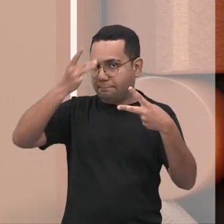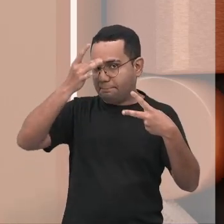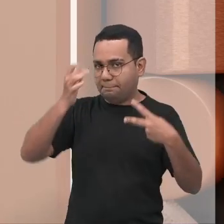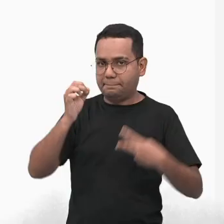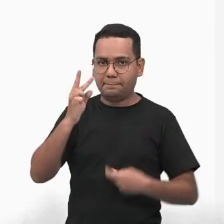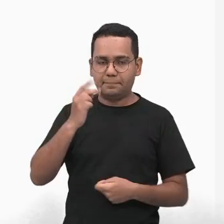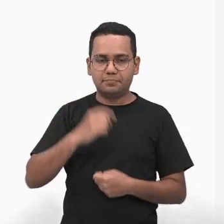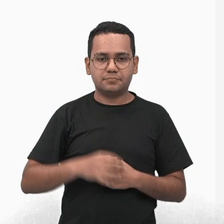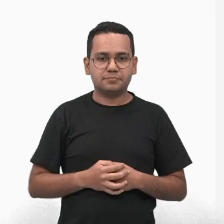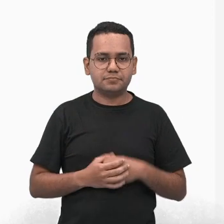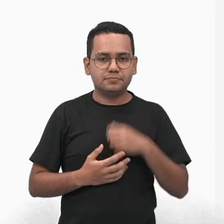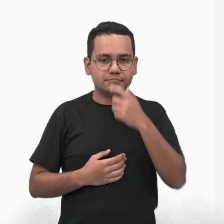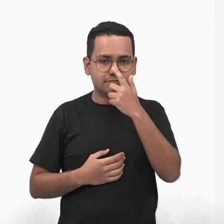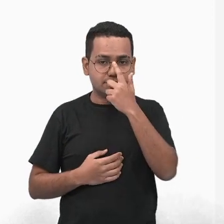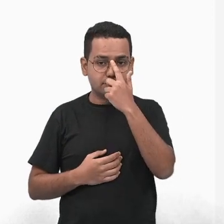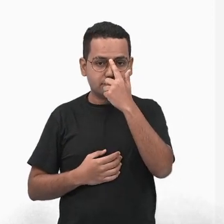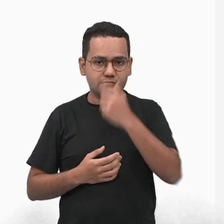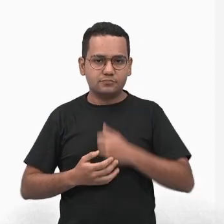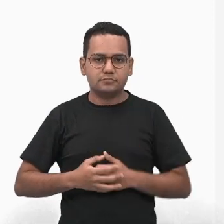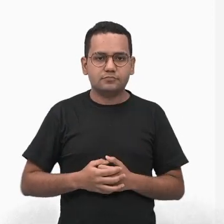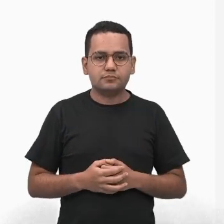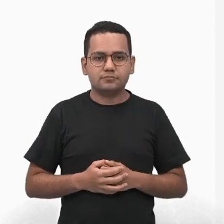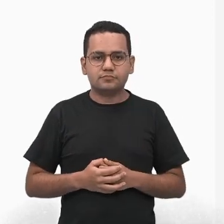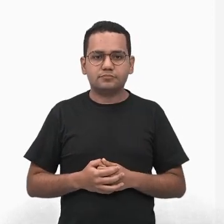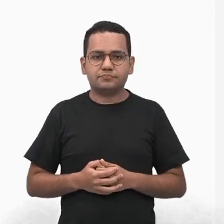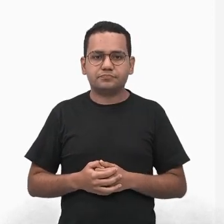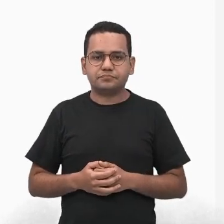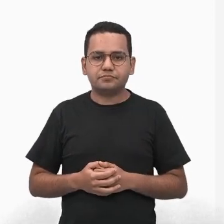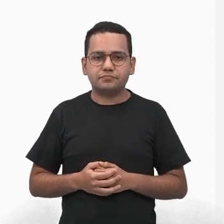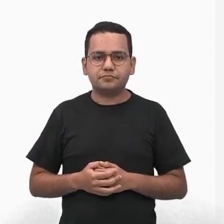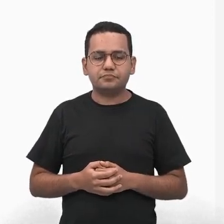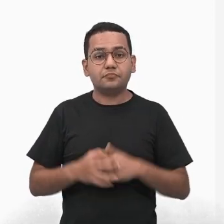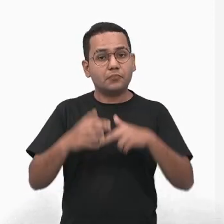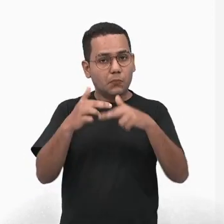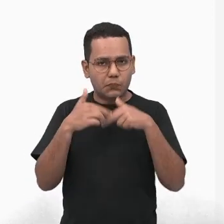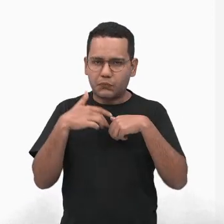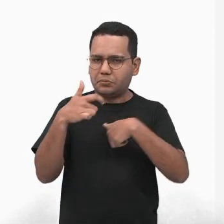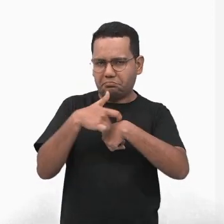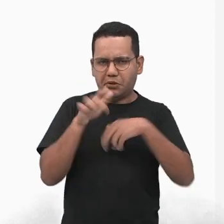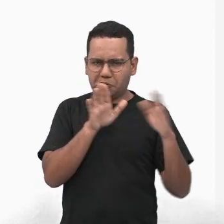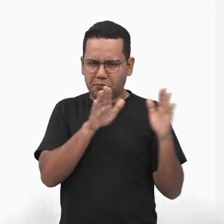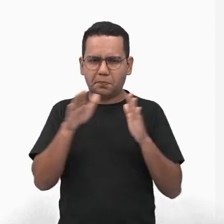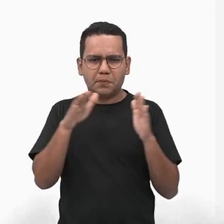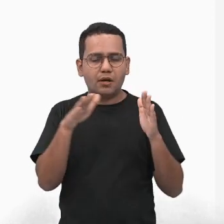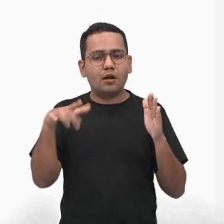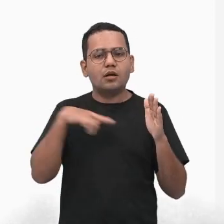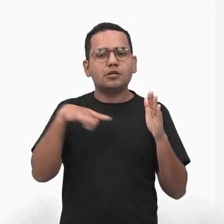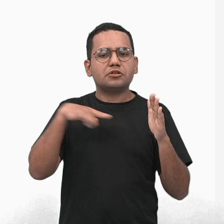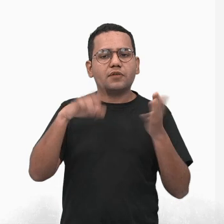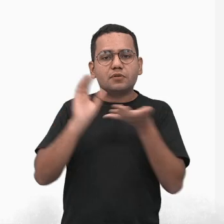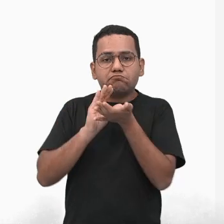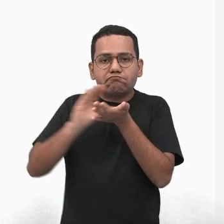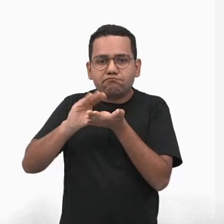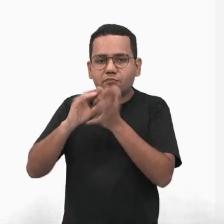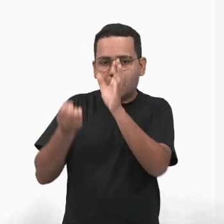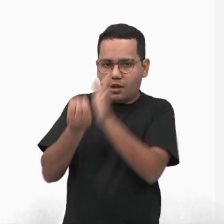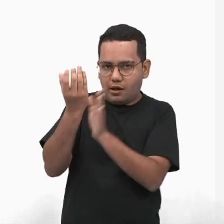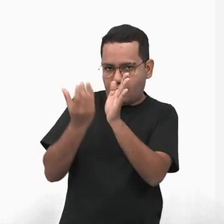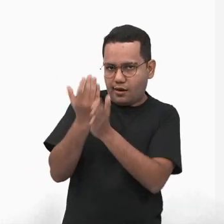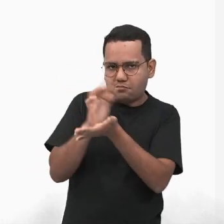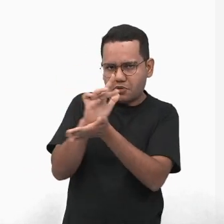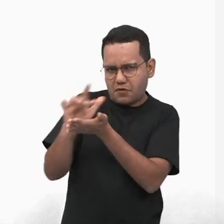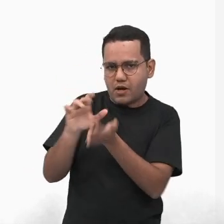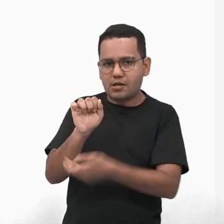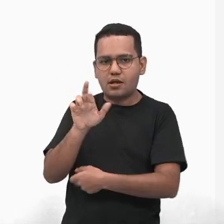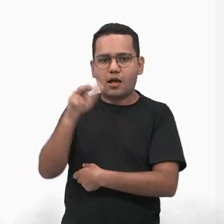vamos lá, galera, vamos entender esse período, vamos? Ao mesmo tempo em que se investiam na fabricação de armas, modernizavam